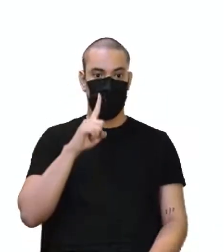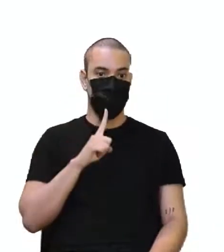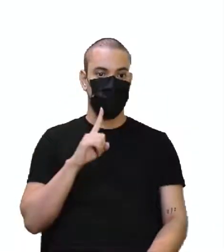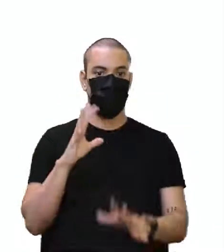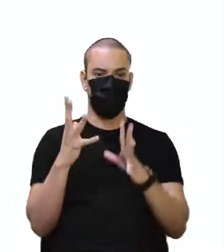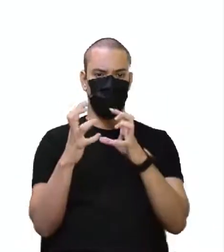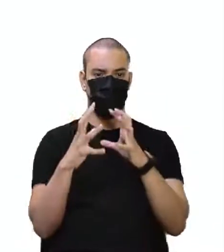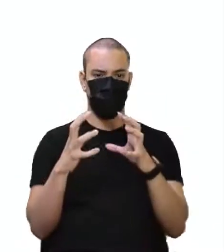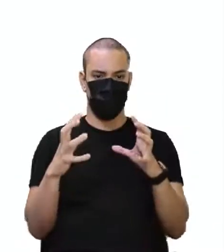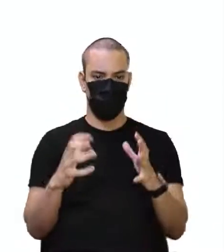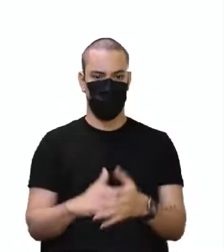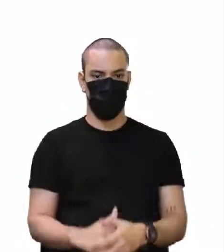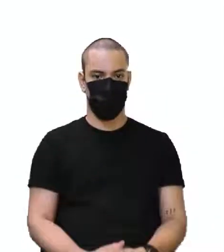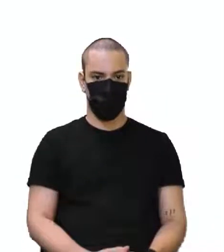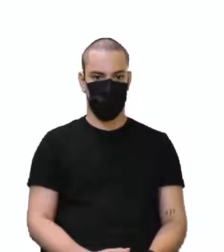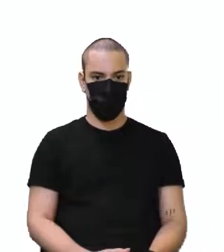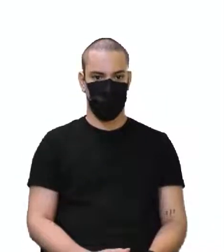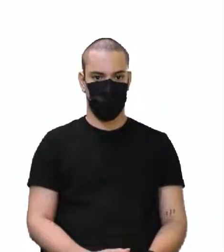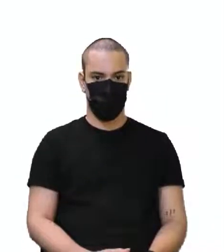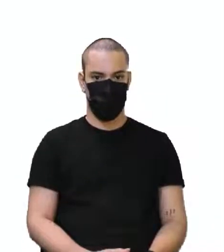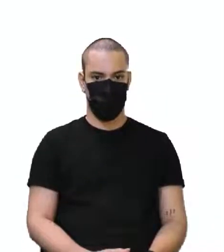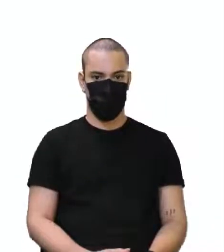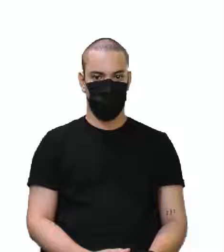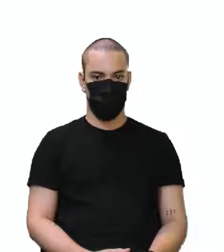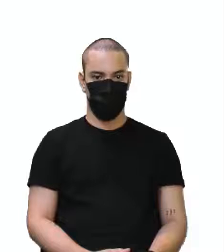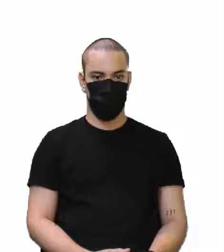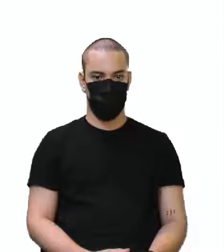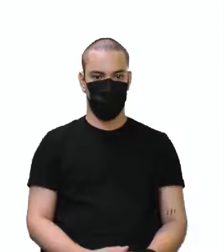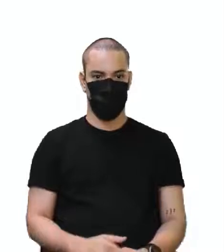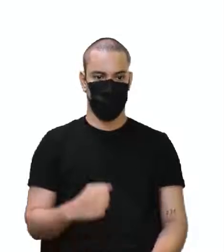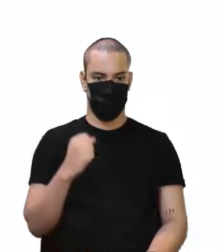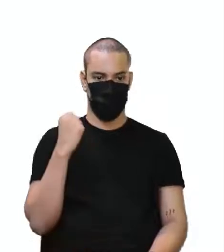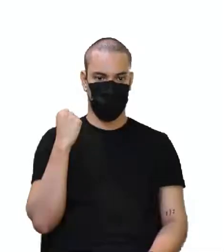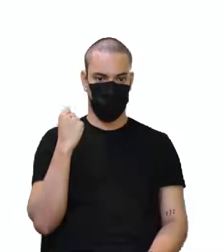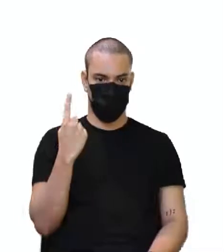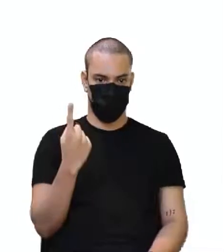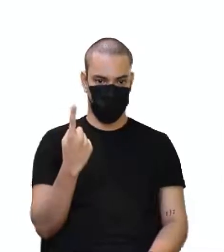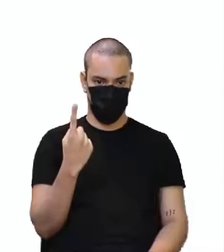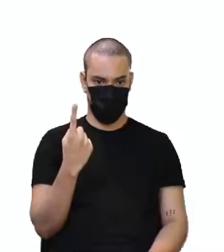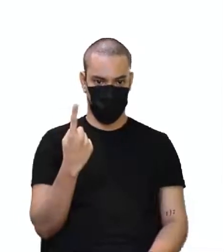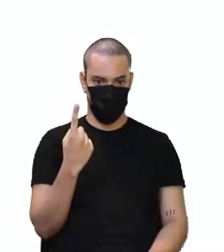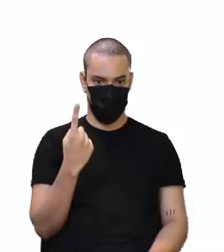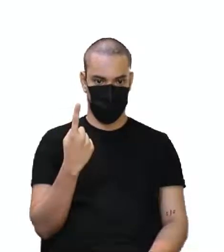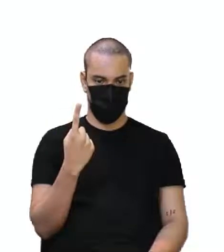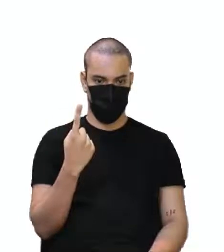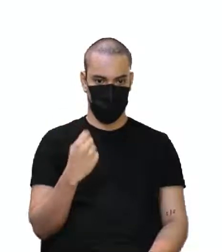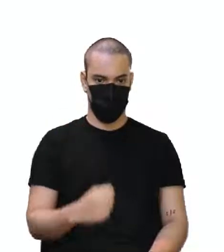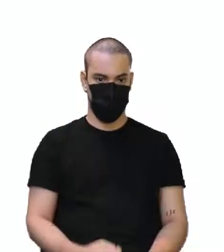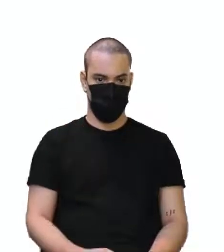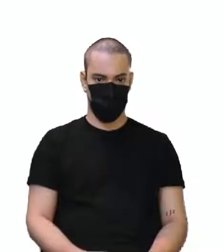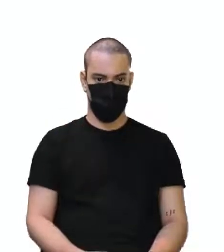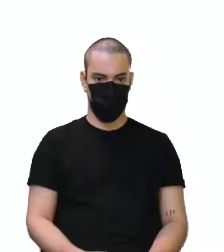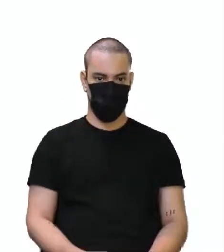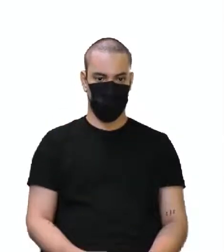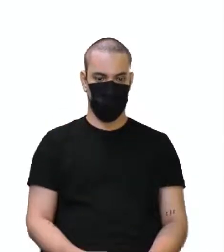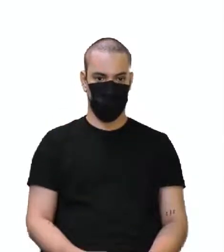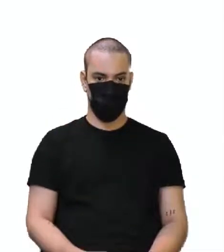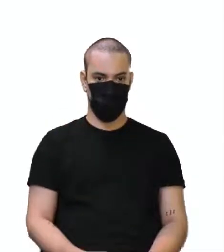amarelas rugosas. Vamos lá? Você tem ali... tem que identificar de alguma forma, né?